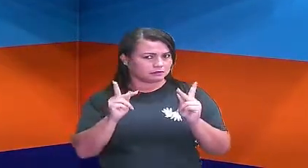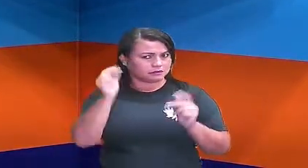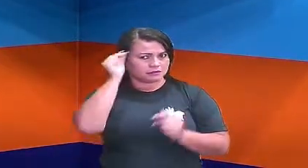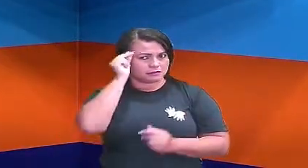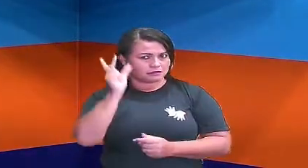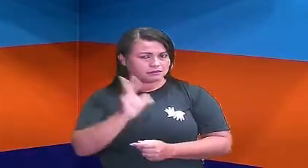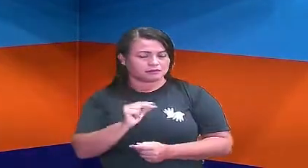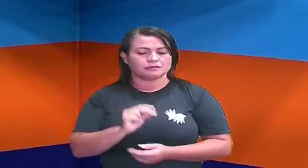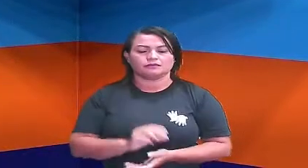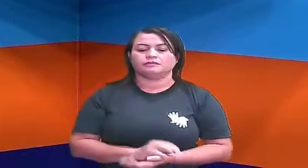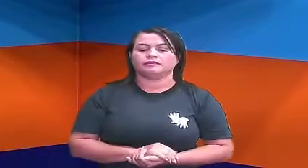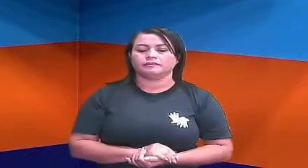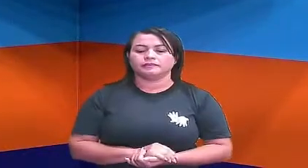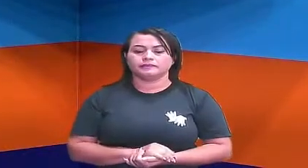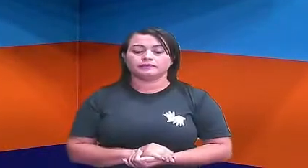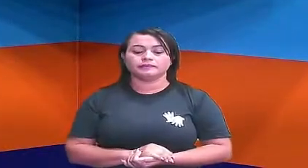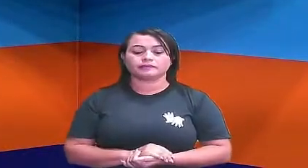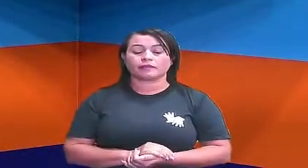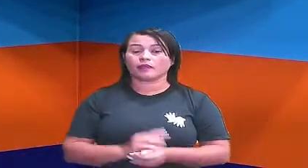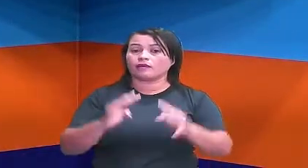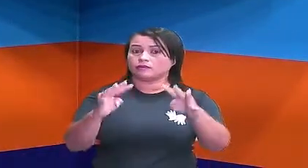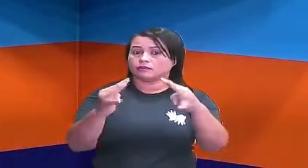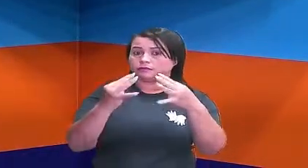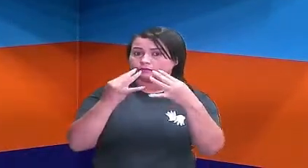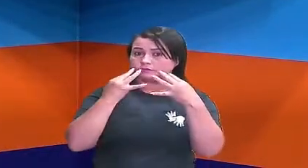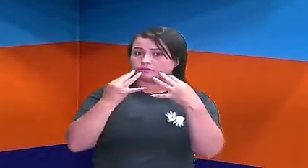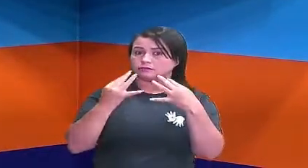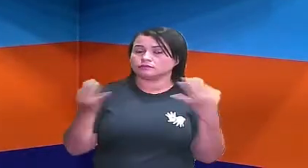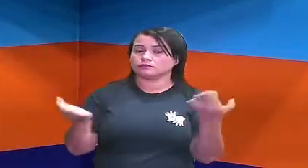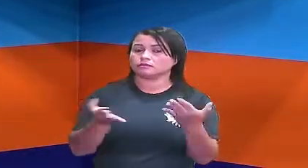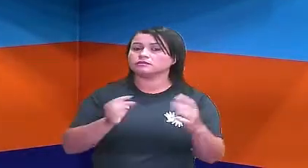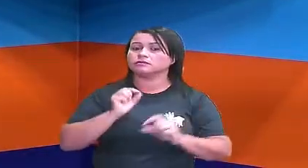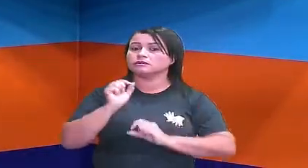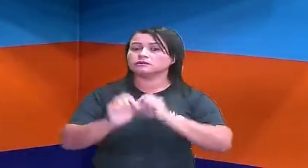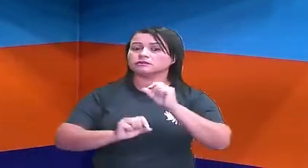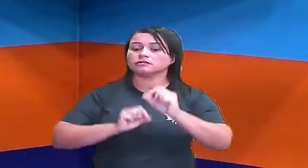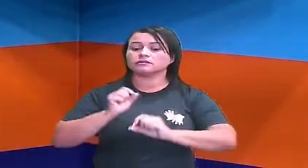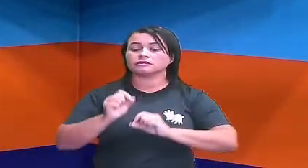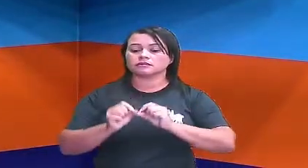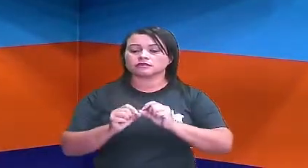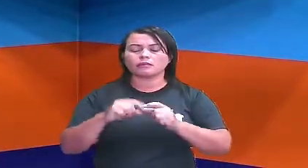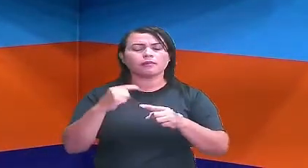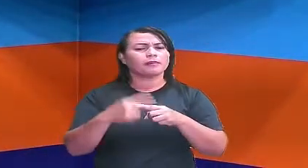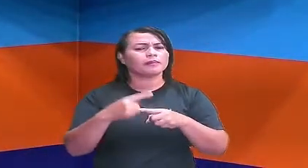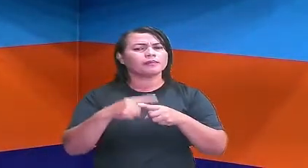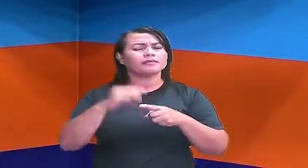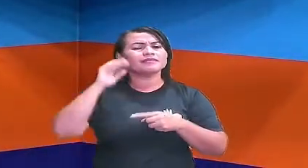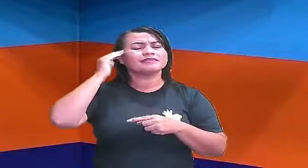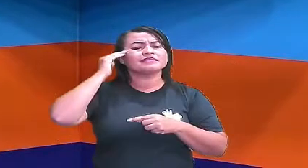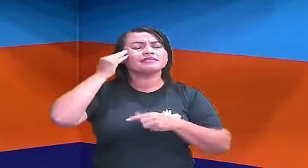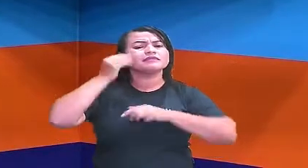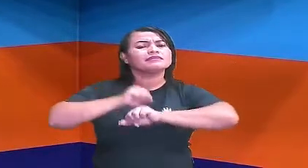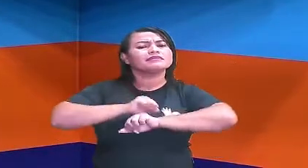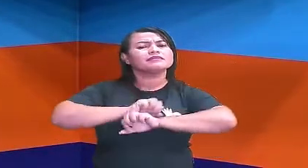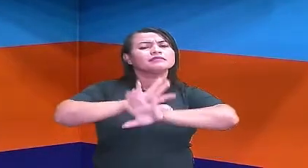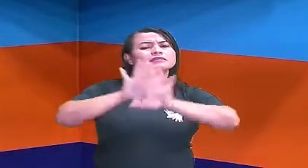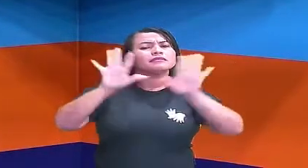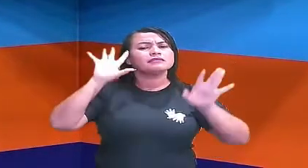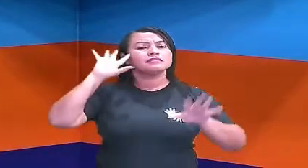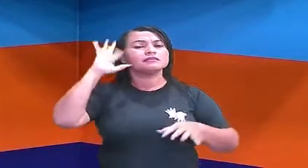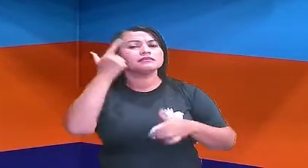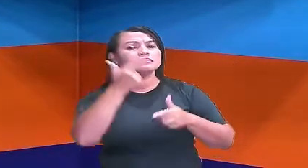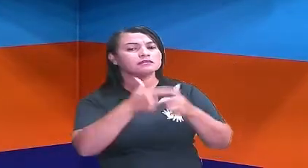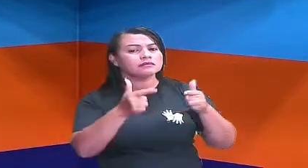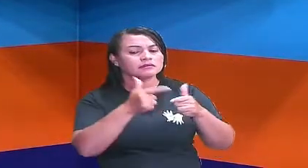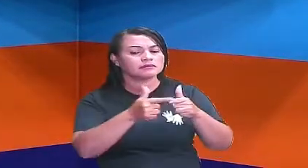aí. Presta bem atenção agora, por quê? O que a gente precisa entender para resolver aquele